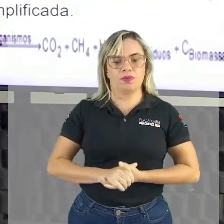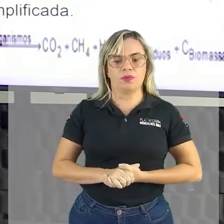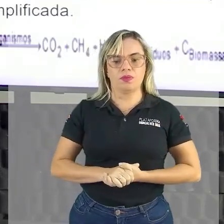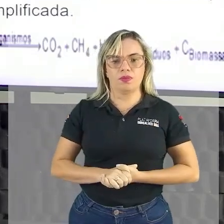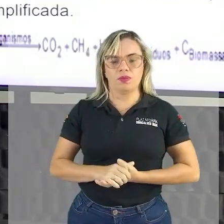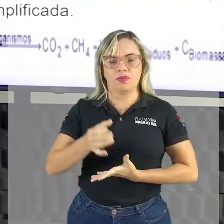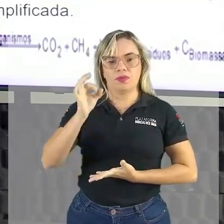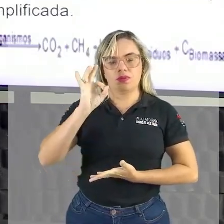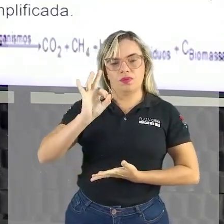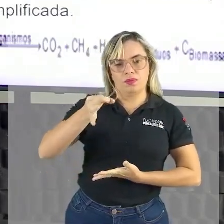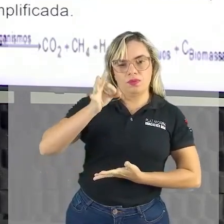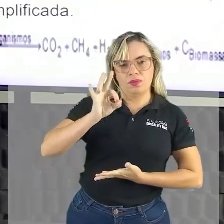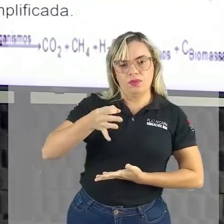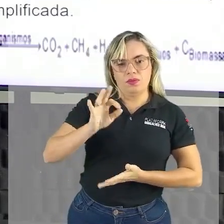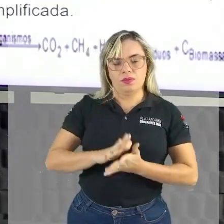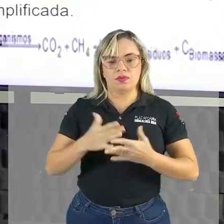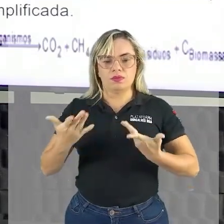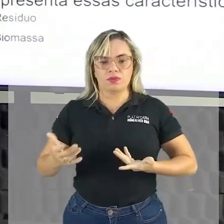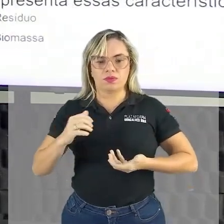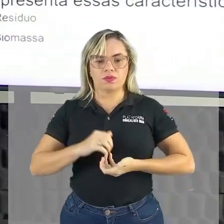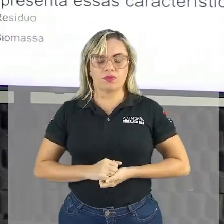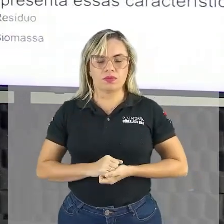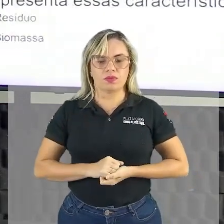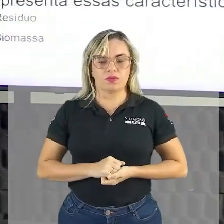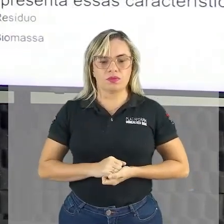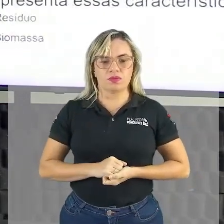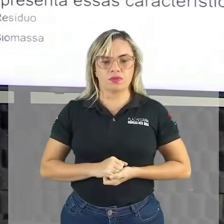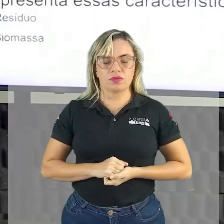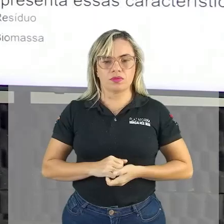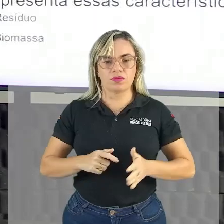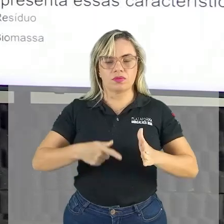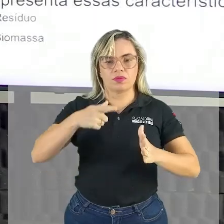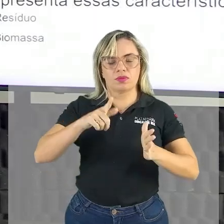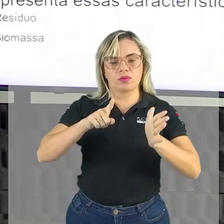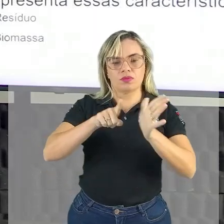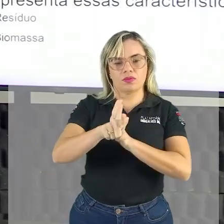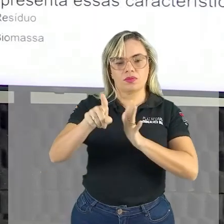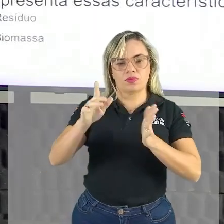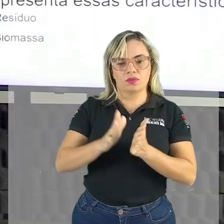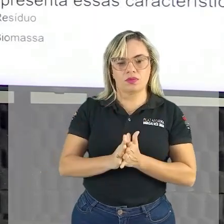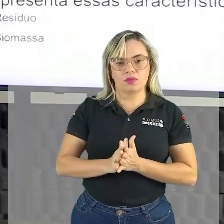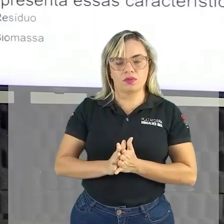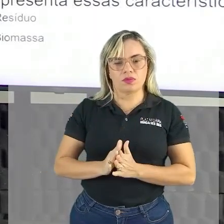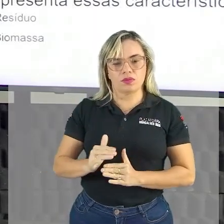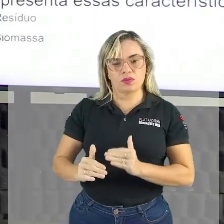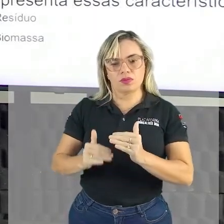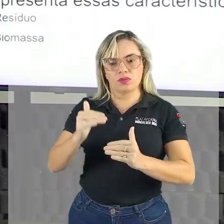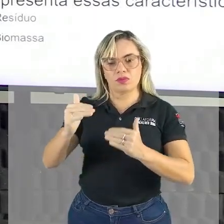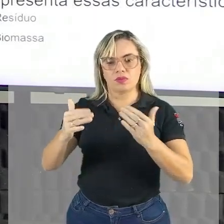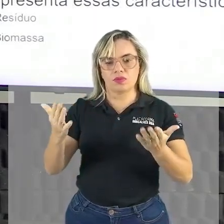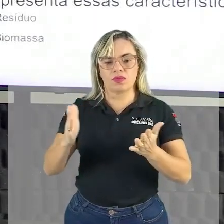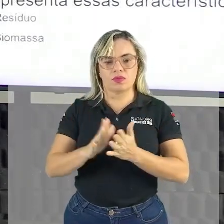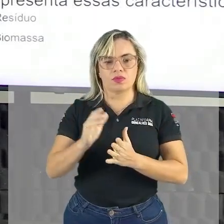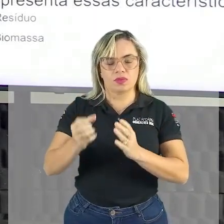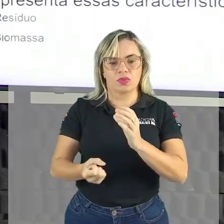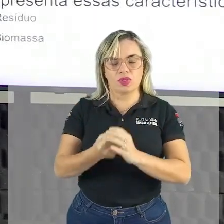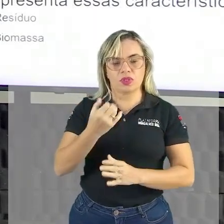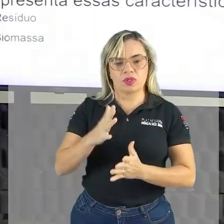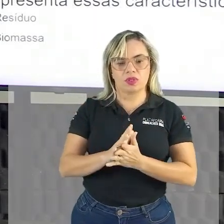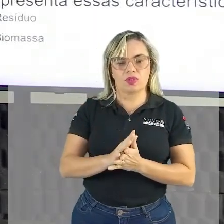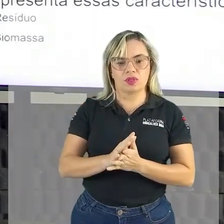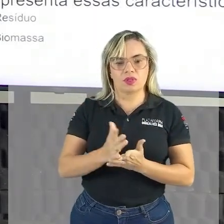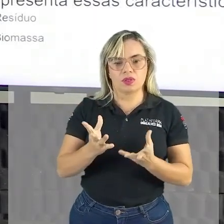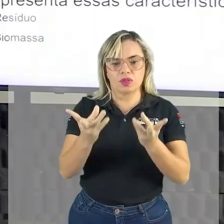Tá certo? Aí a questão diz o seguinte: durante esse processo, a formação de produtos que podem ser usados para a geração